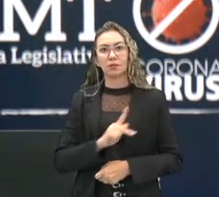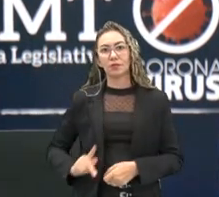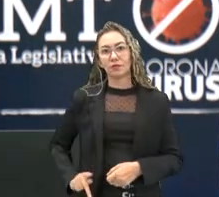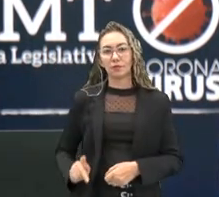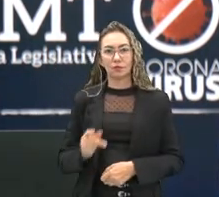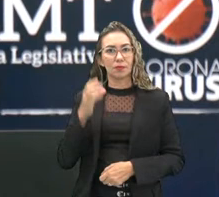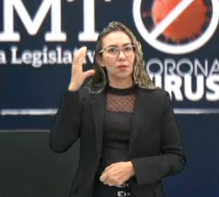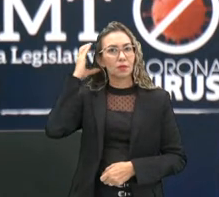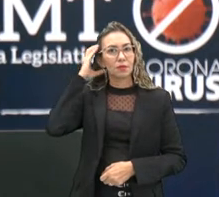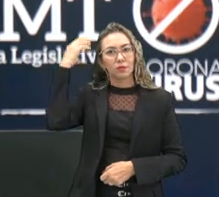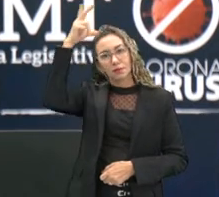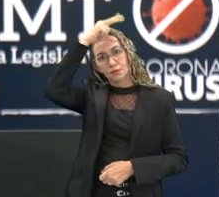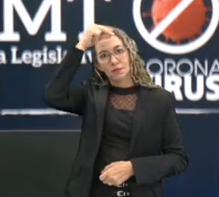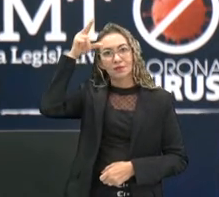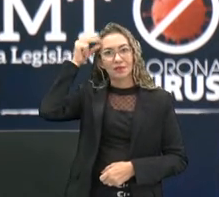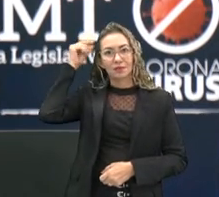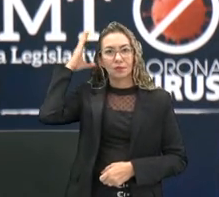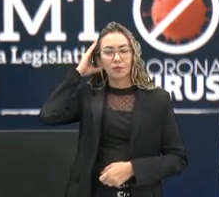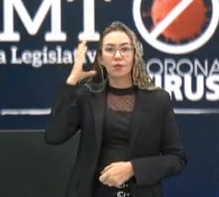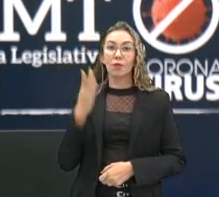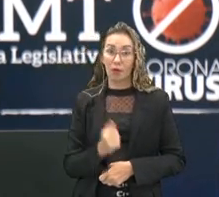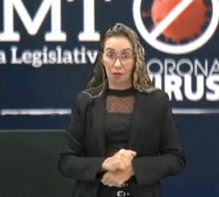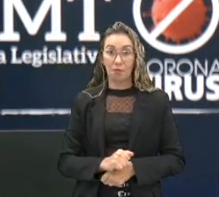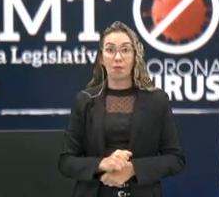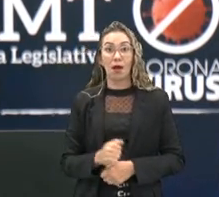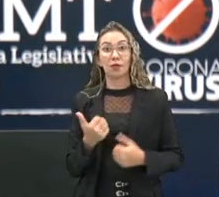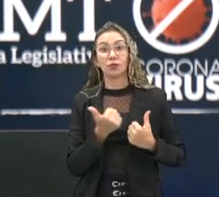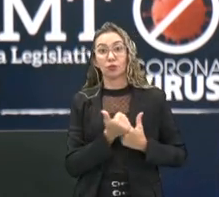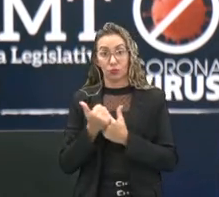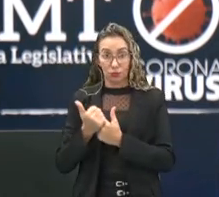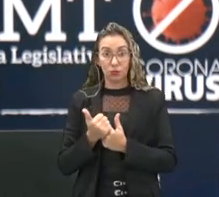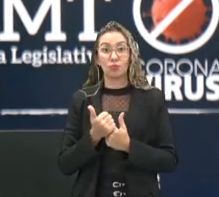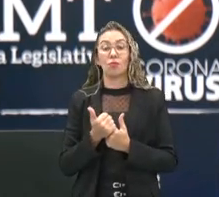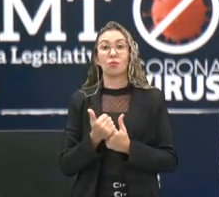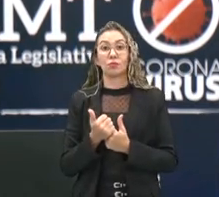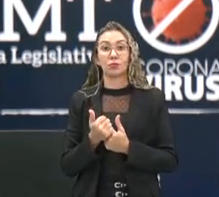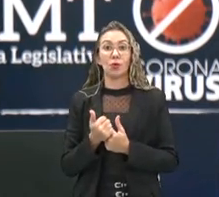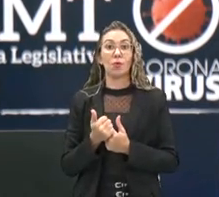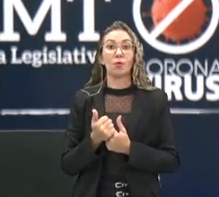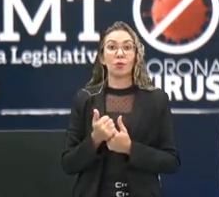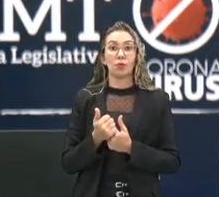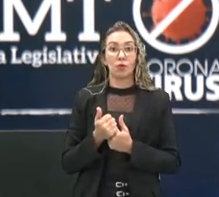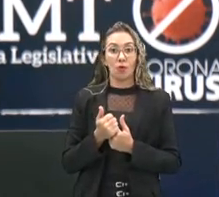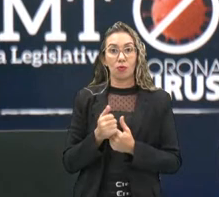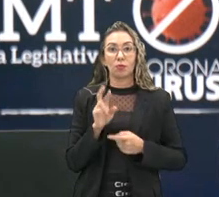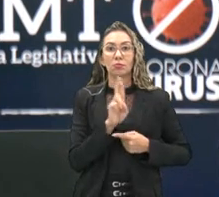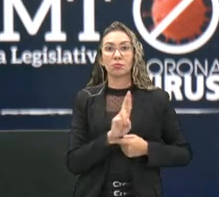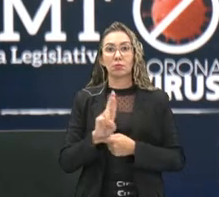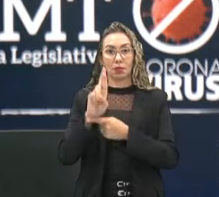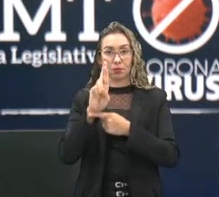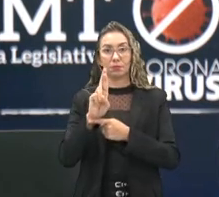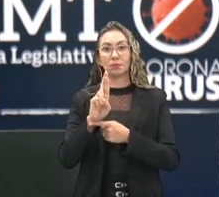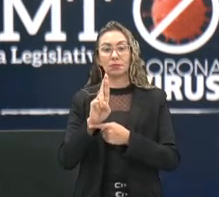Freitas, primeiro subdefensor público-geral, representando a Defensoria Pública.